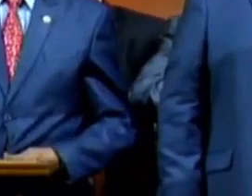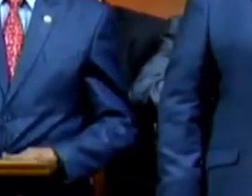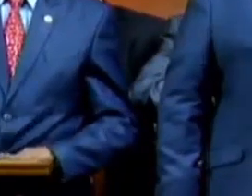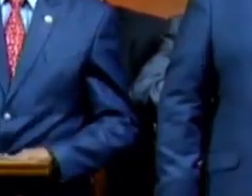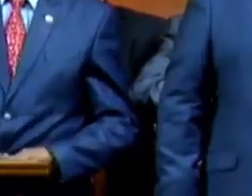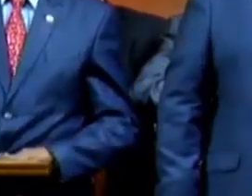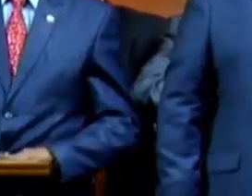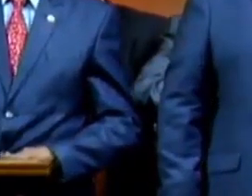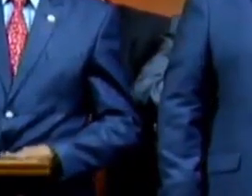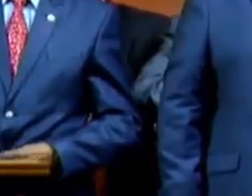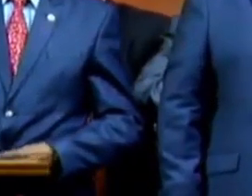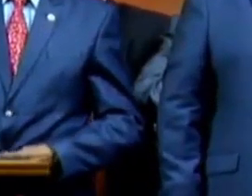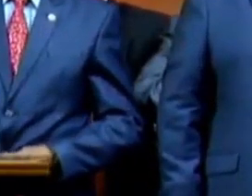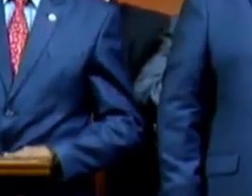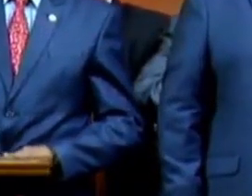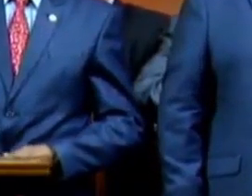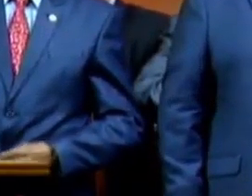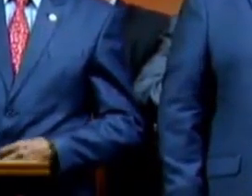Quem me ouve, diga amém.